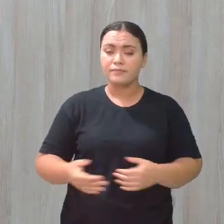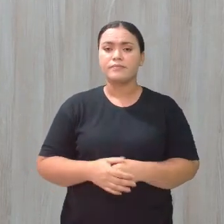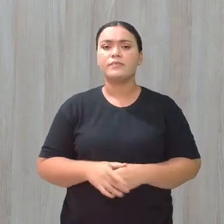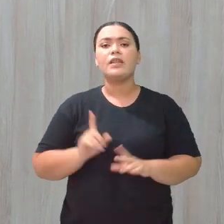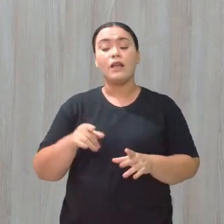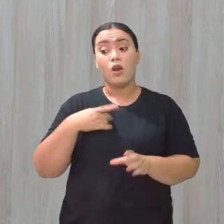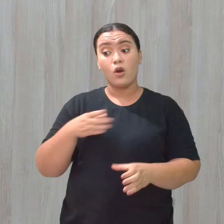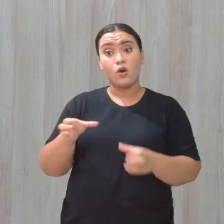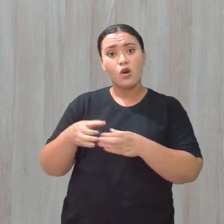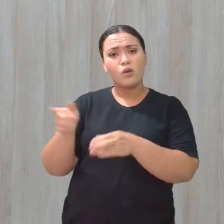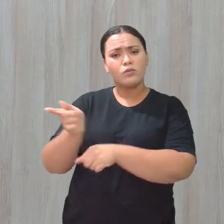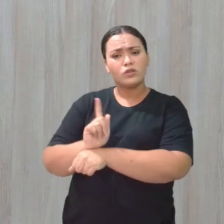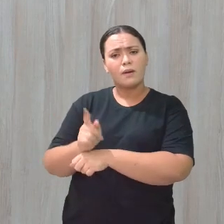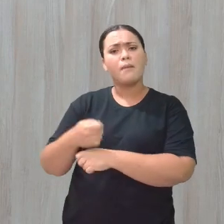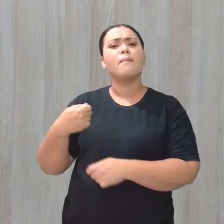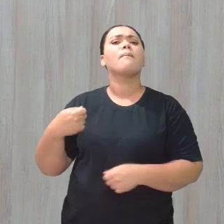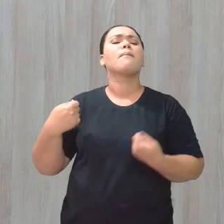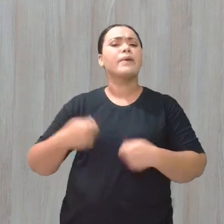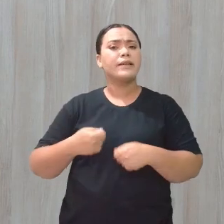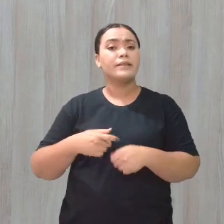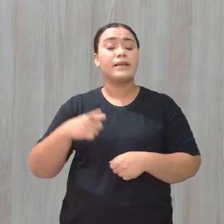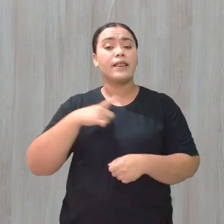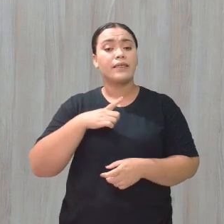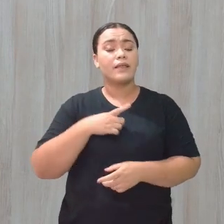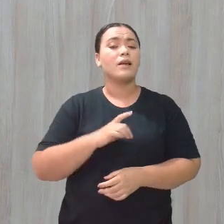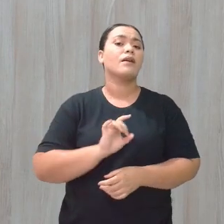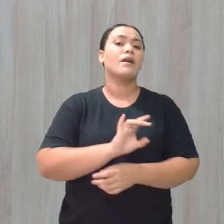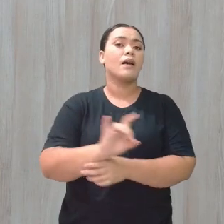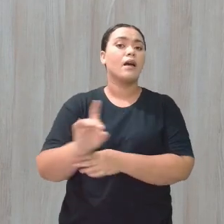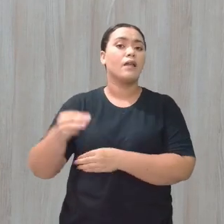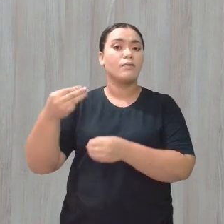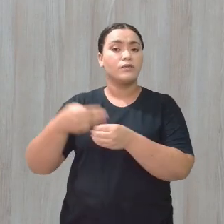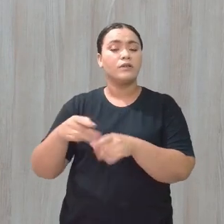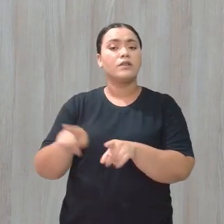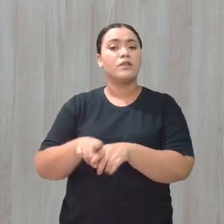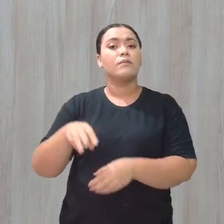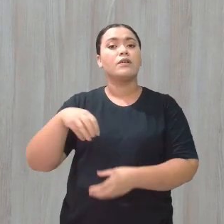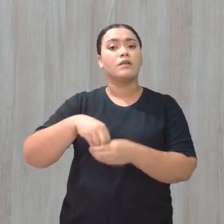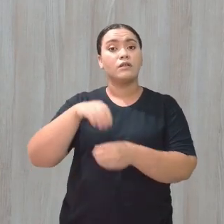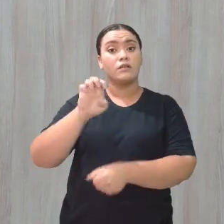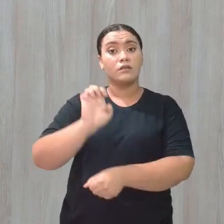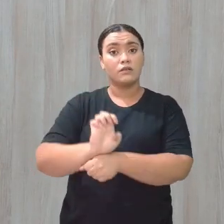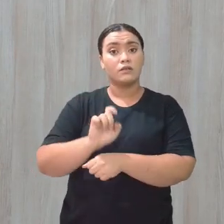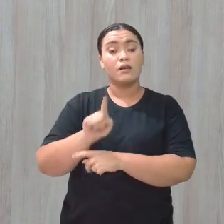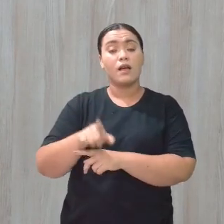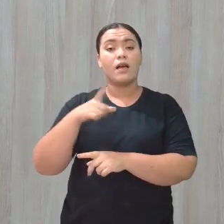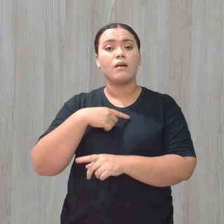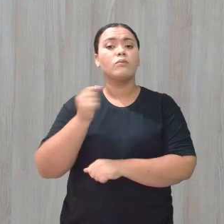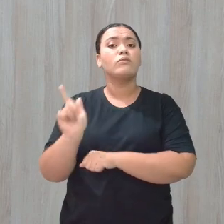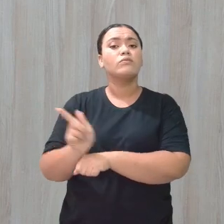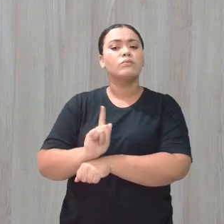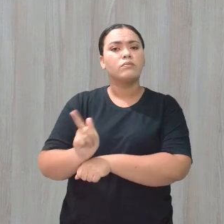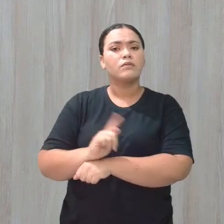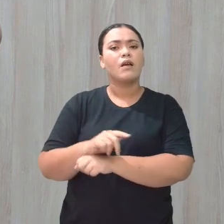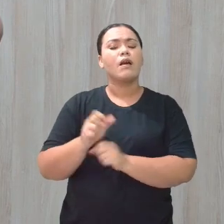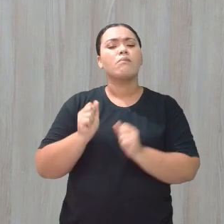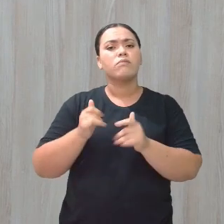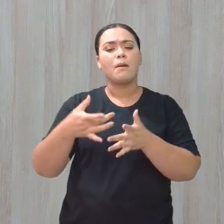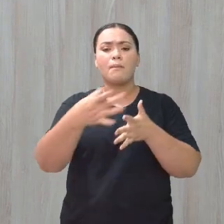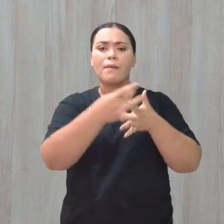grupo gestor precisa ser instituído em cada município e em cada estado para gerenciar essas